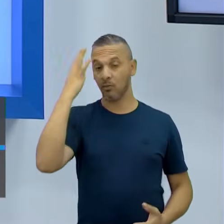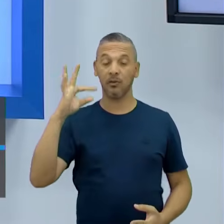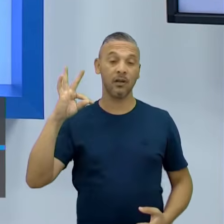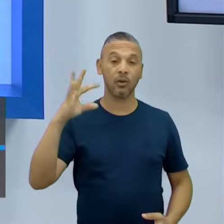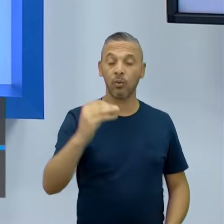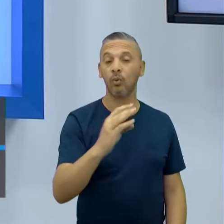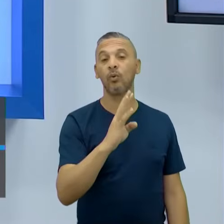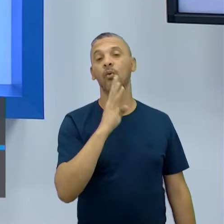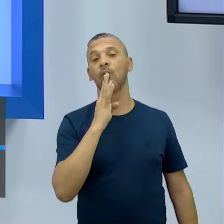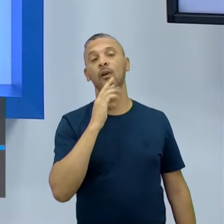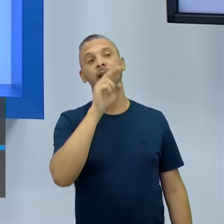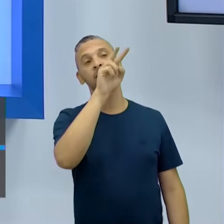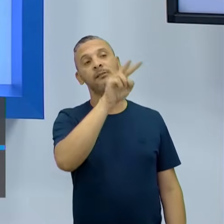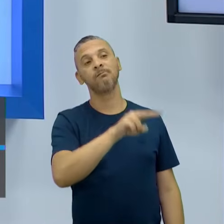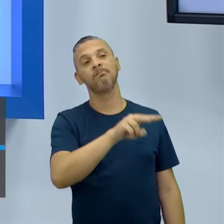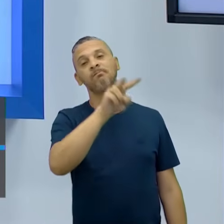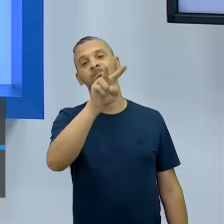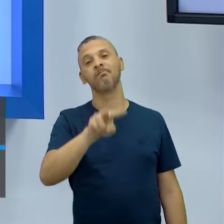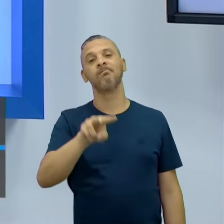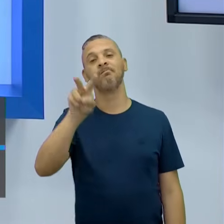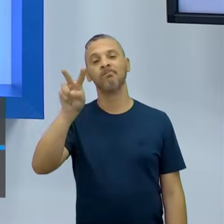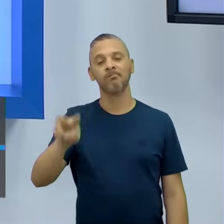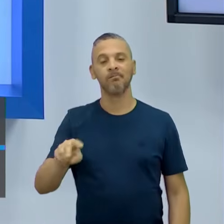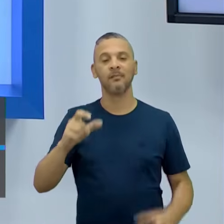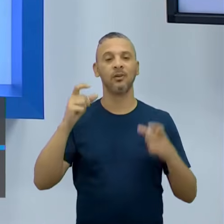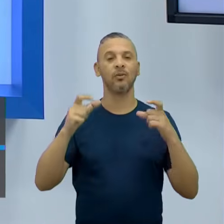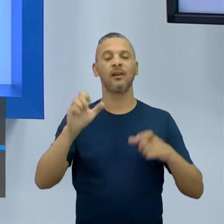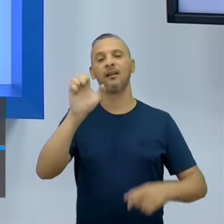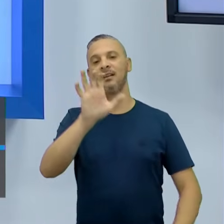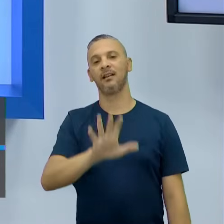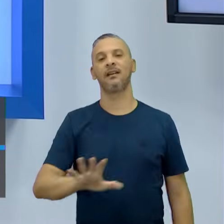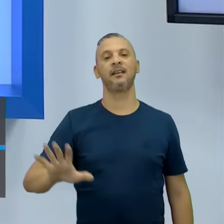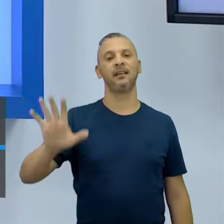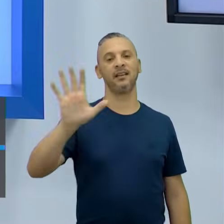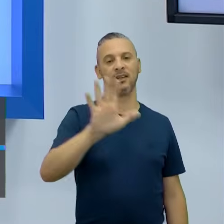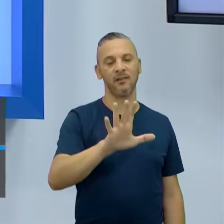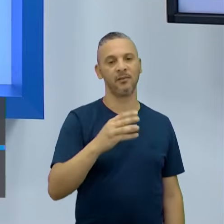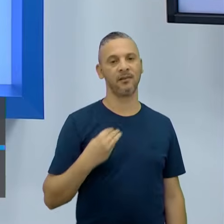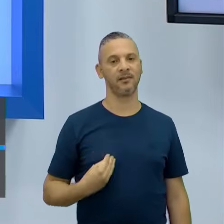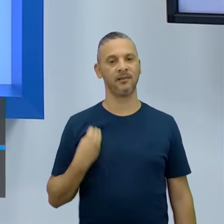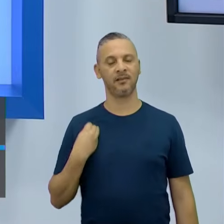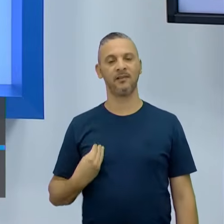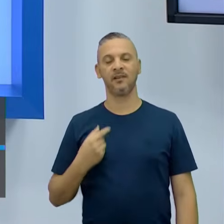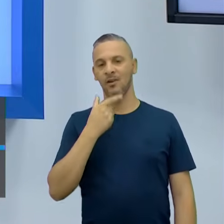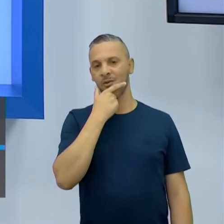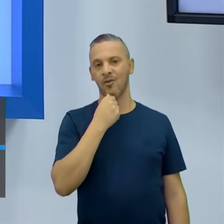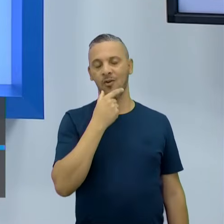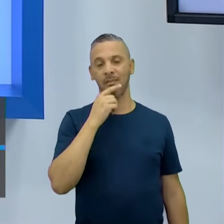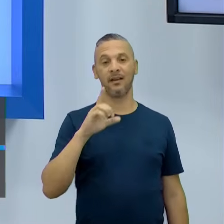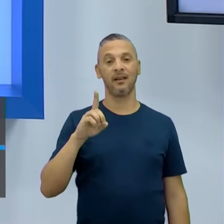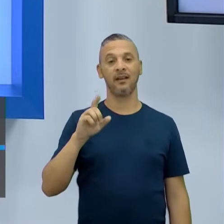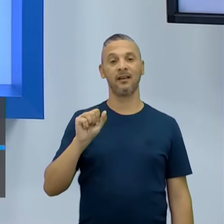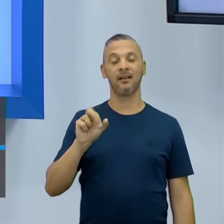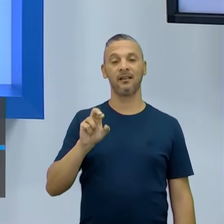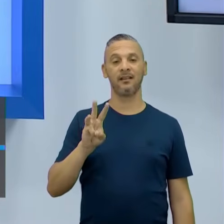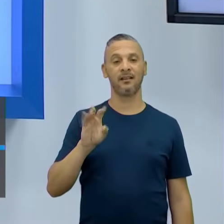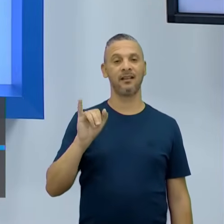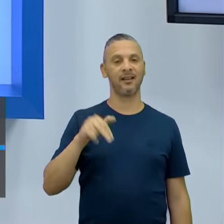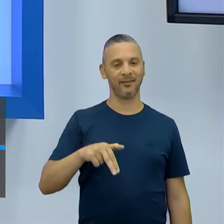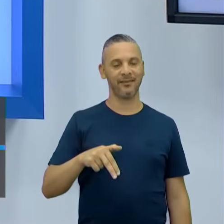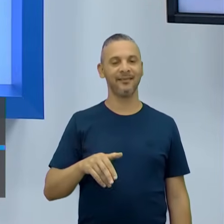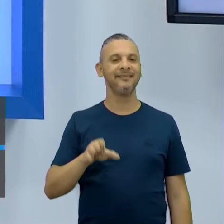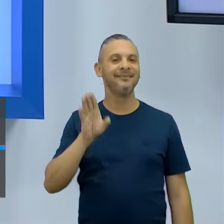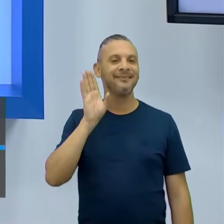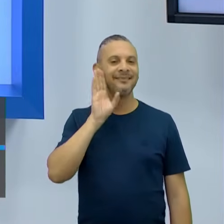e começa a ser conhecido lá na Europa, onde vivia o Darwin. Então, olha só que